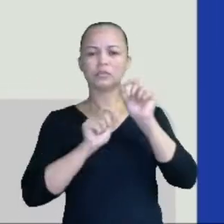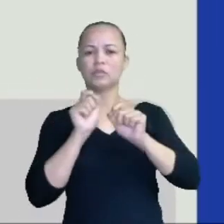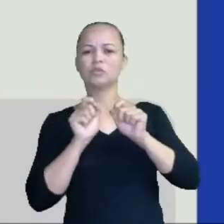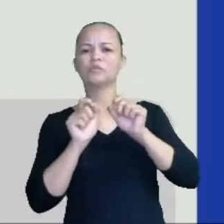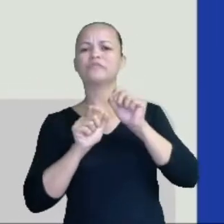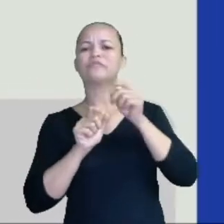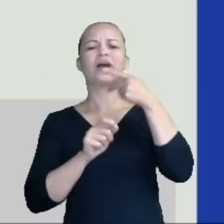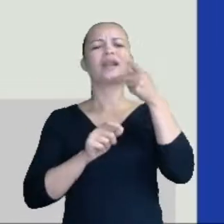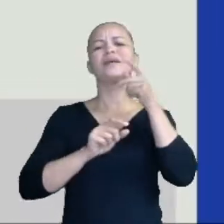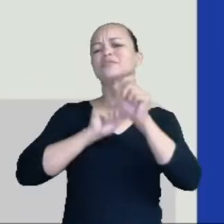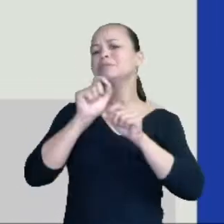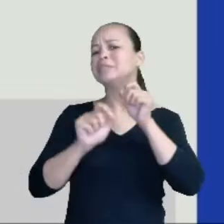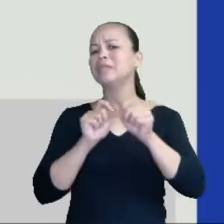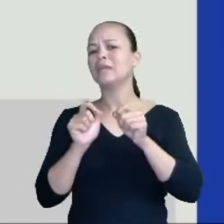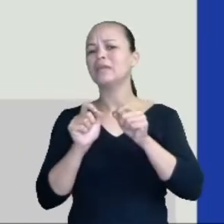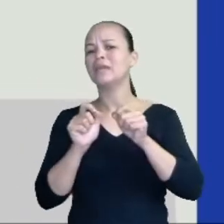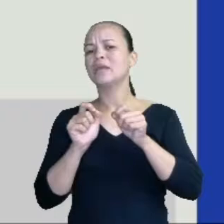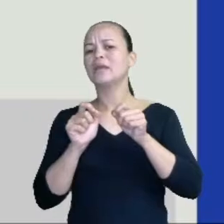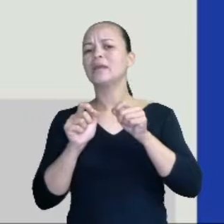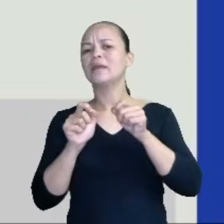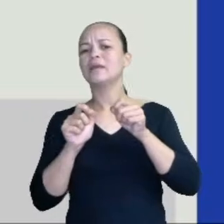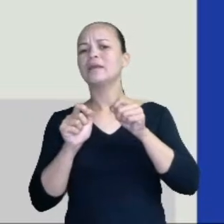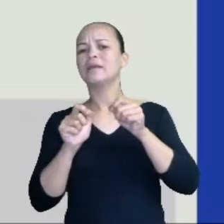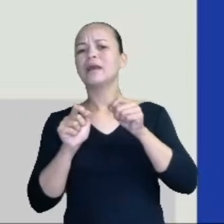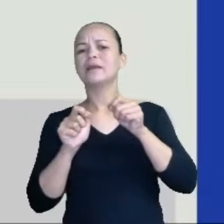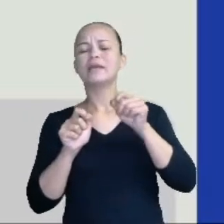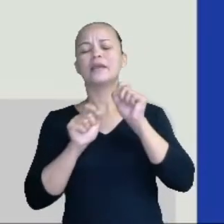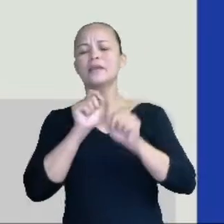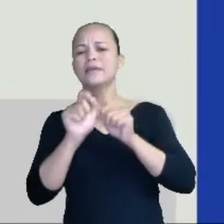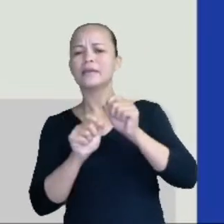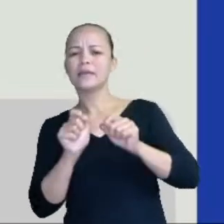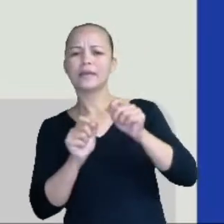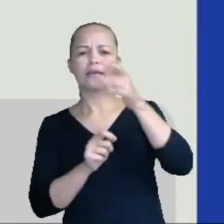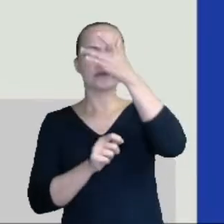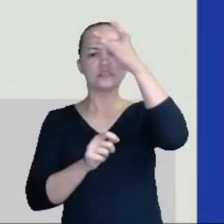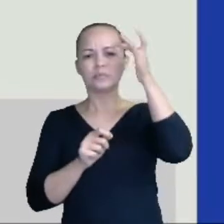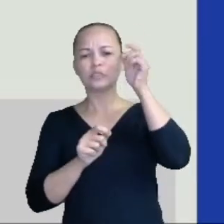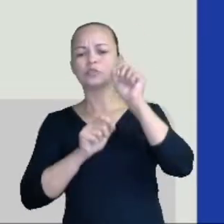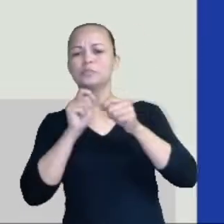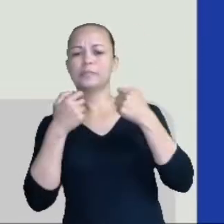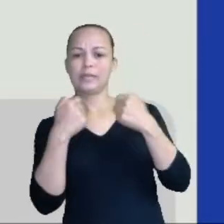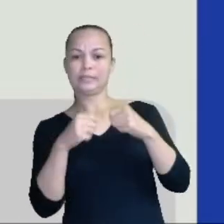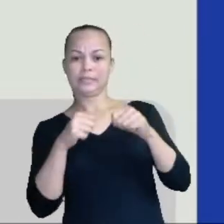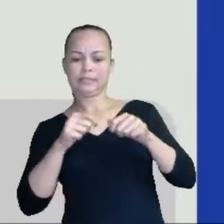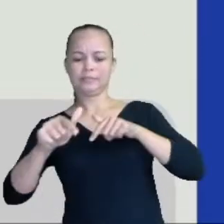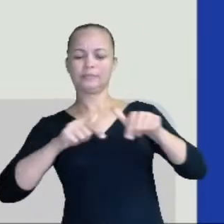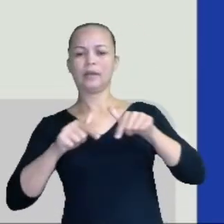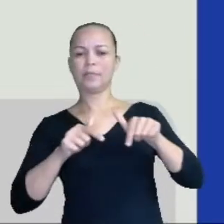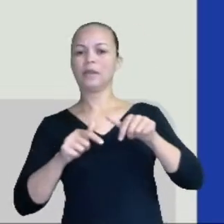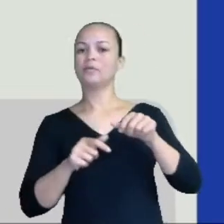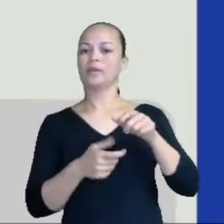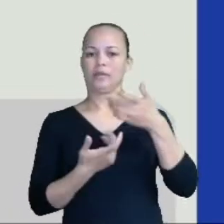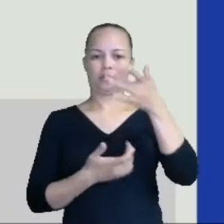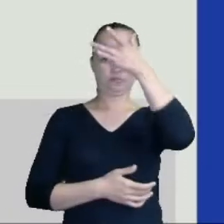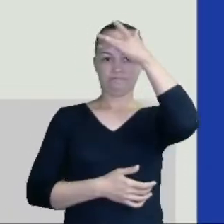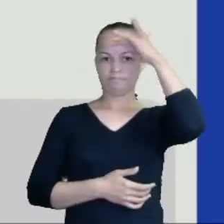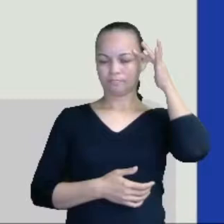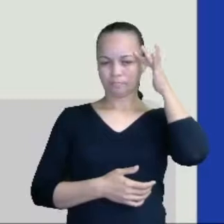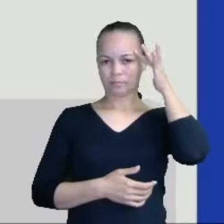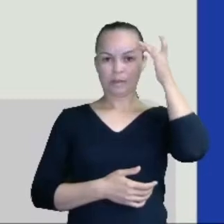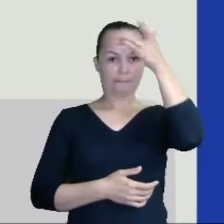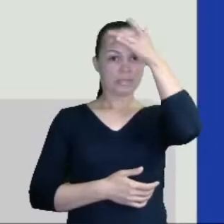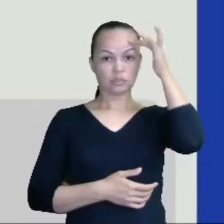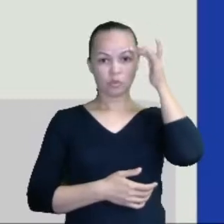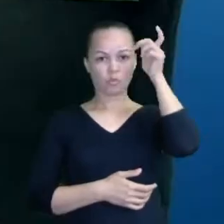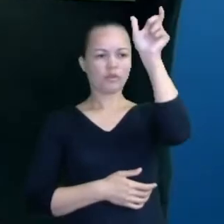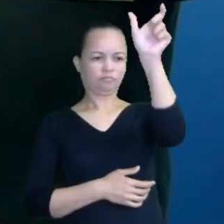nessa primeira frase? Ou seja, quem necessita de emprego? As pessoas. As pessoas é o sujeito dessa primeira frase. Por